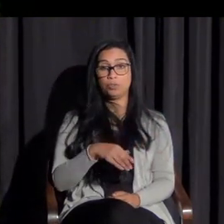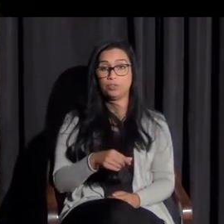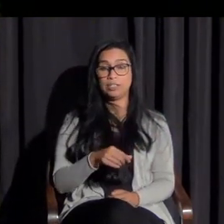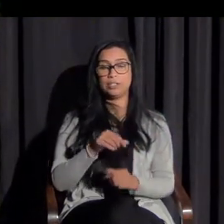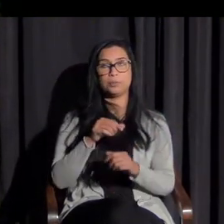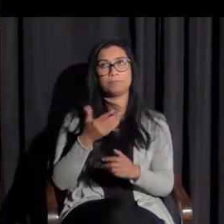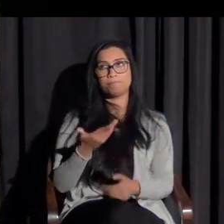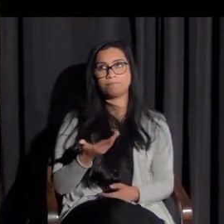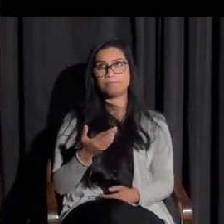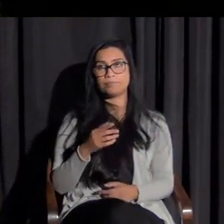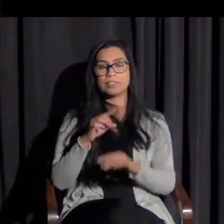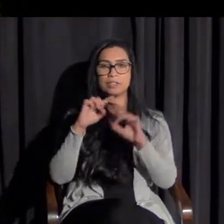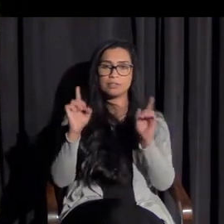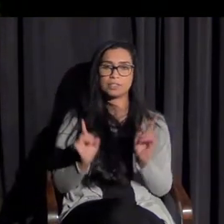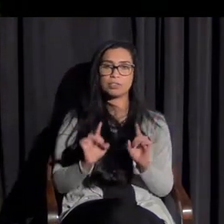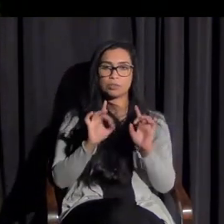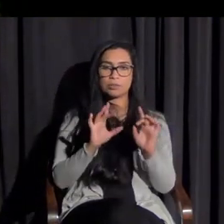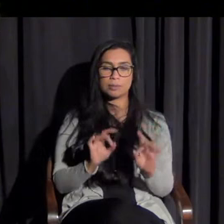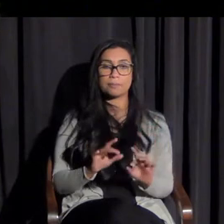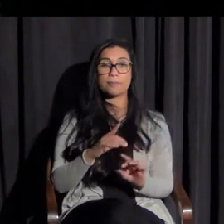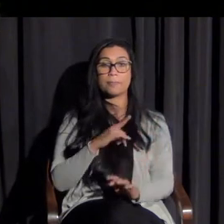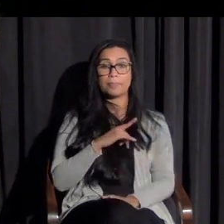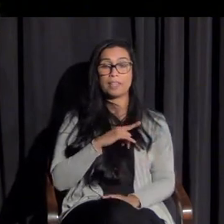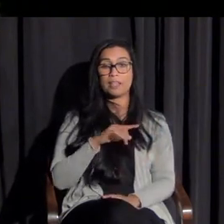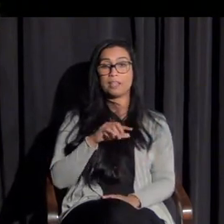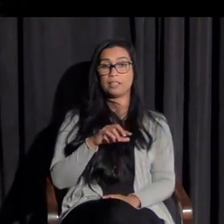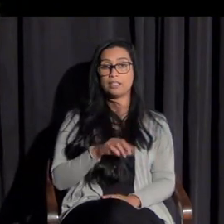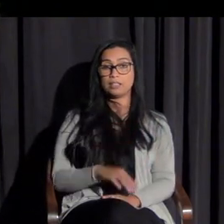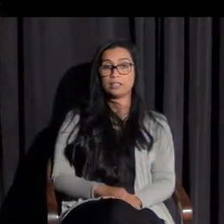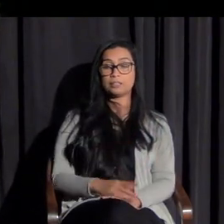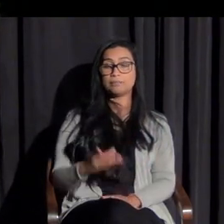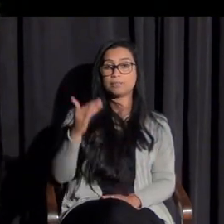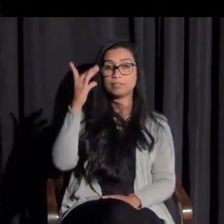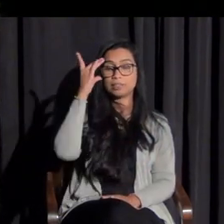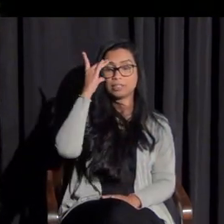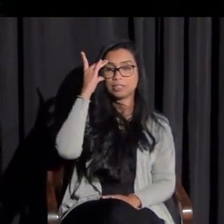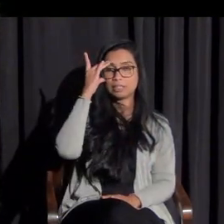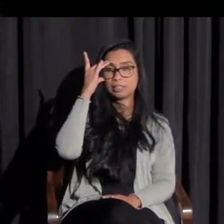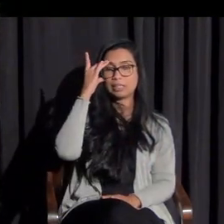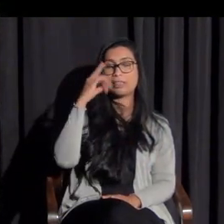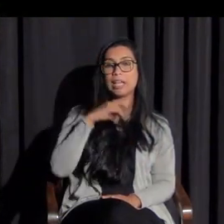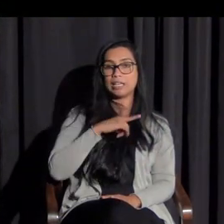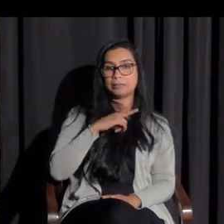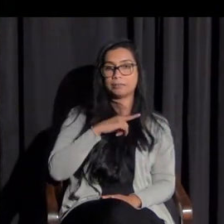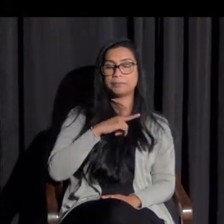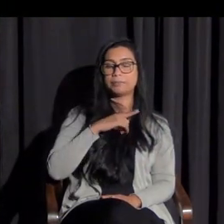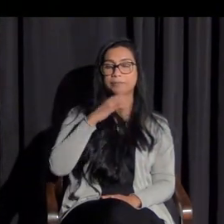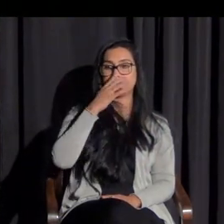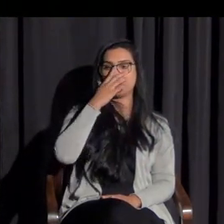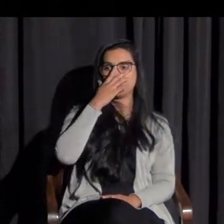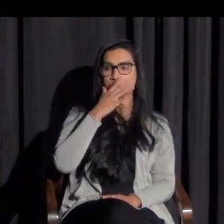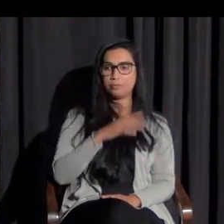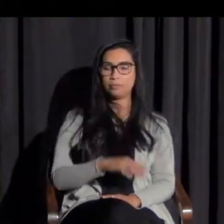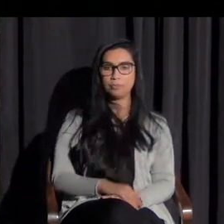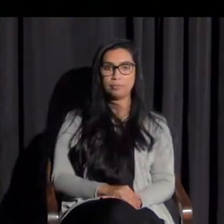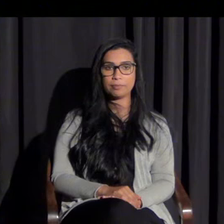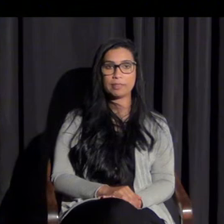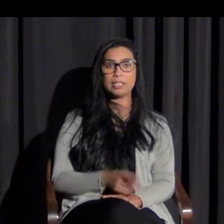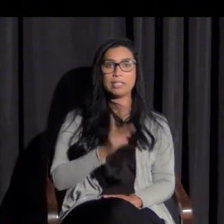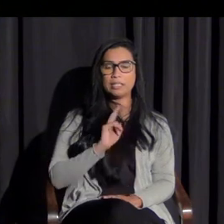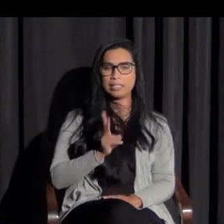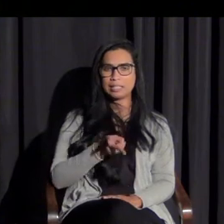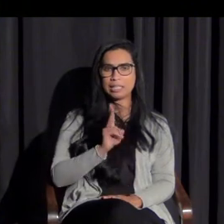agora. Ele tem retardamento intelectual. Ele passou muito por isso aqui dentro da escola. Ele passou